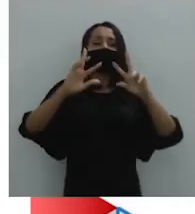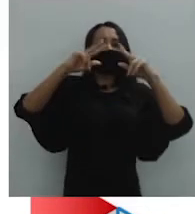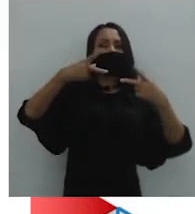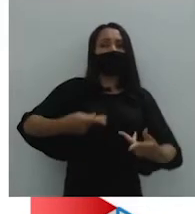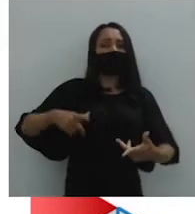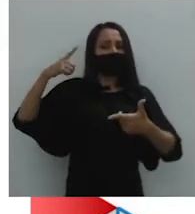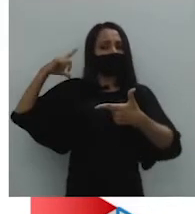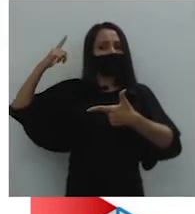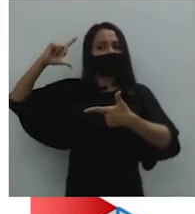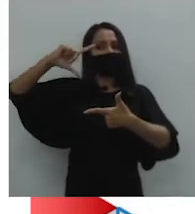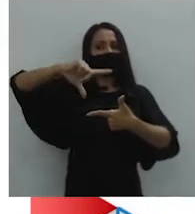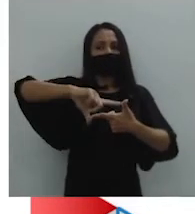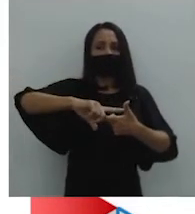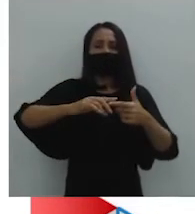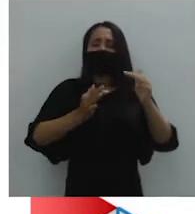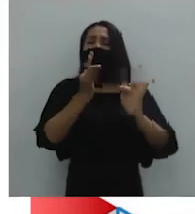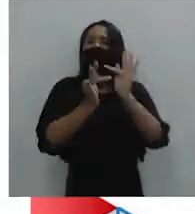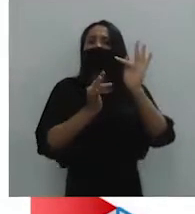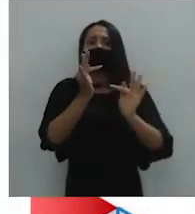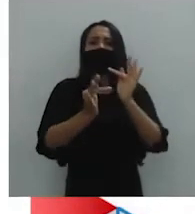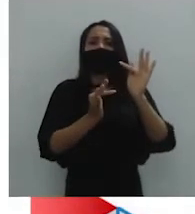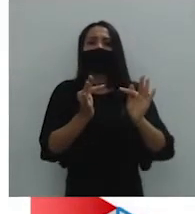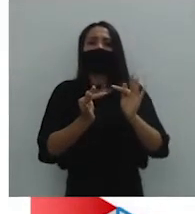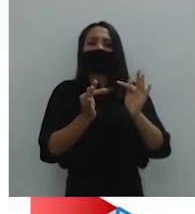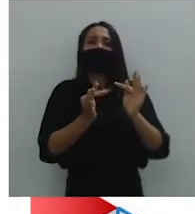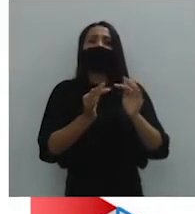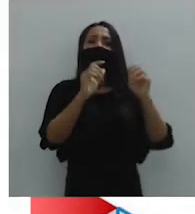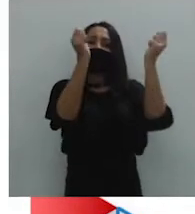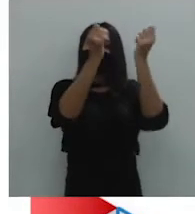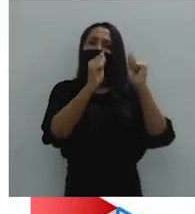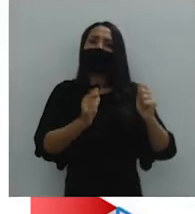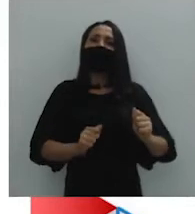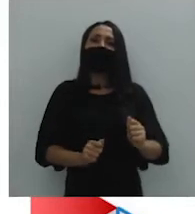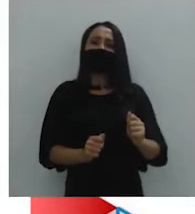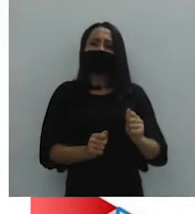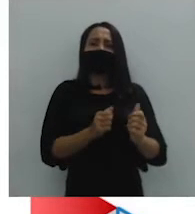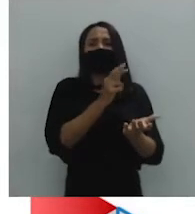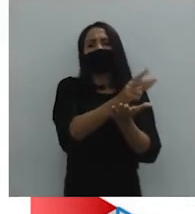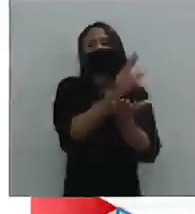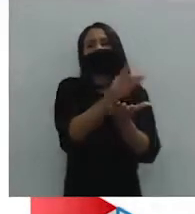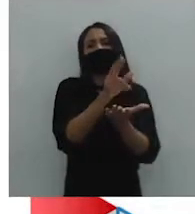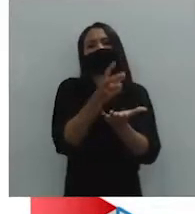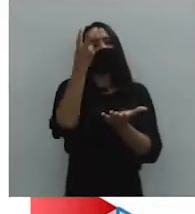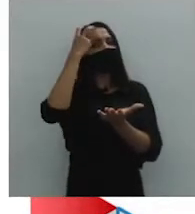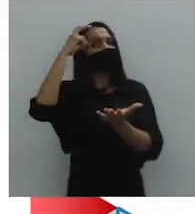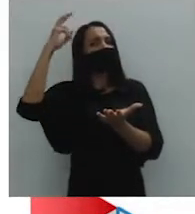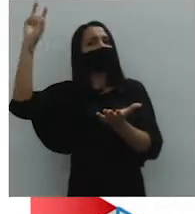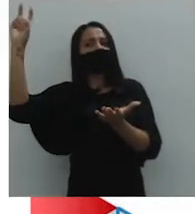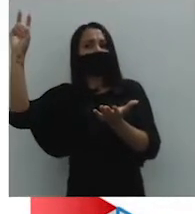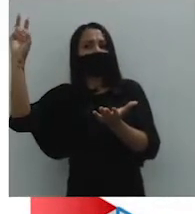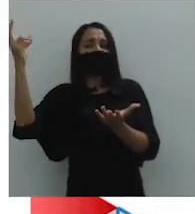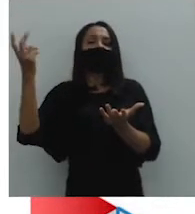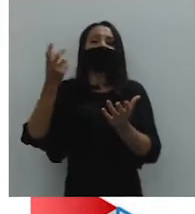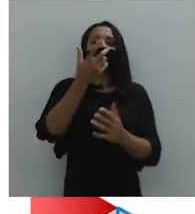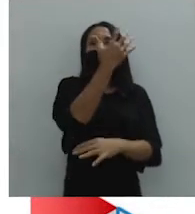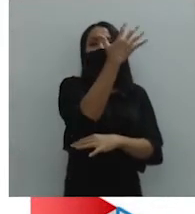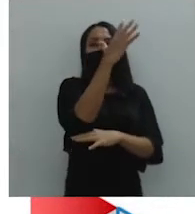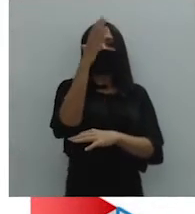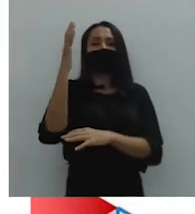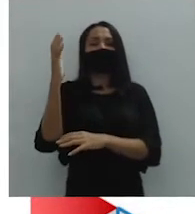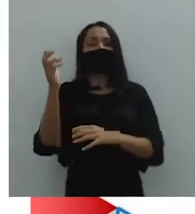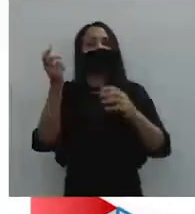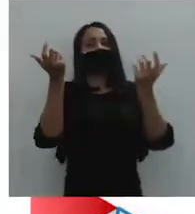tradições, folclores, artes e outras expressões da cultura, resultando em uma paisagem natural, só